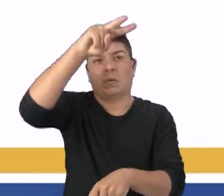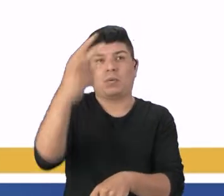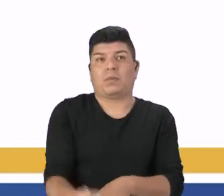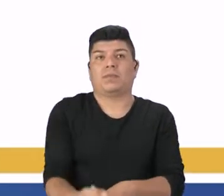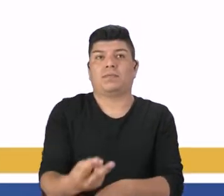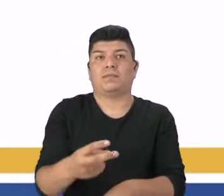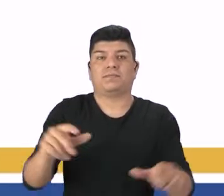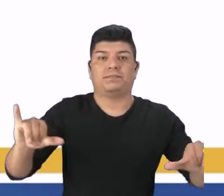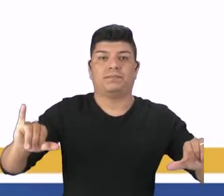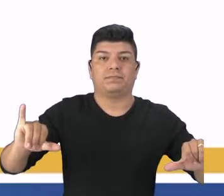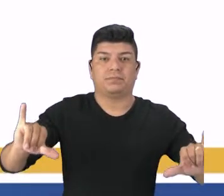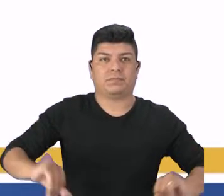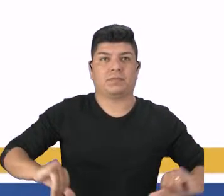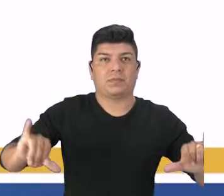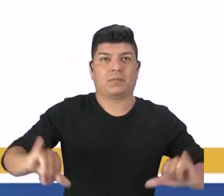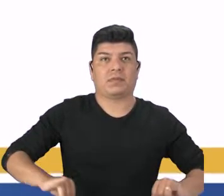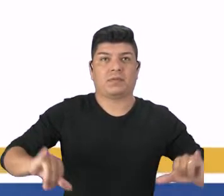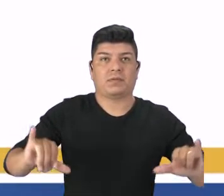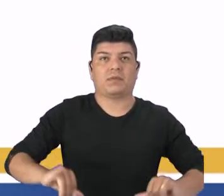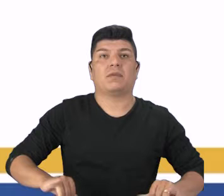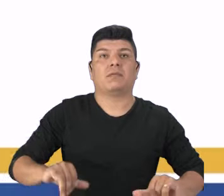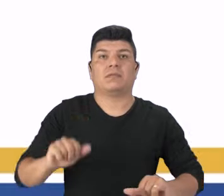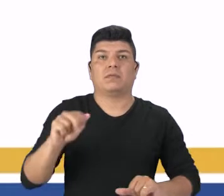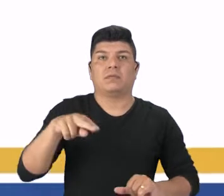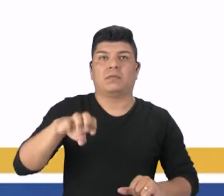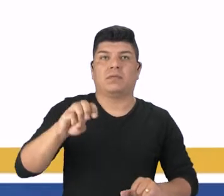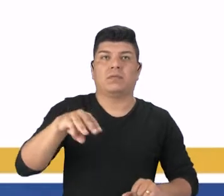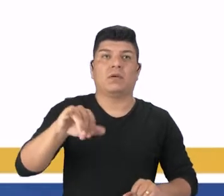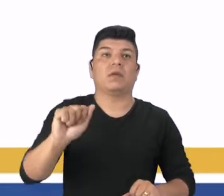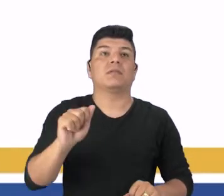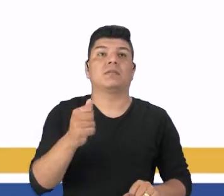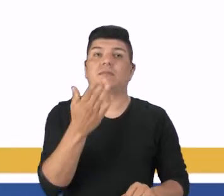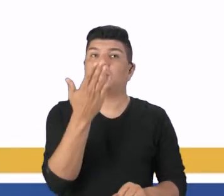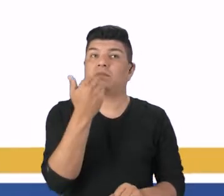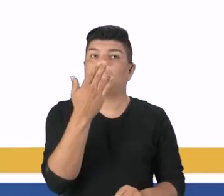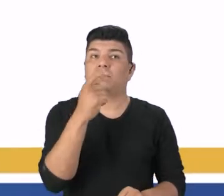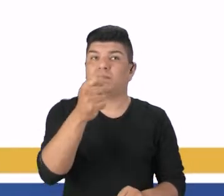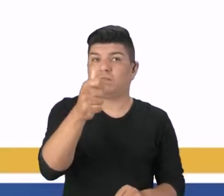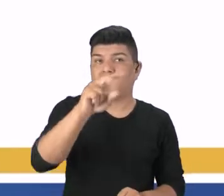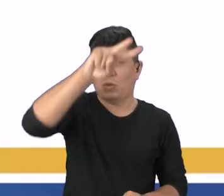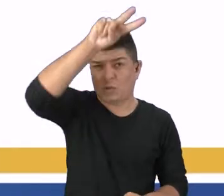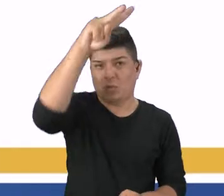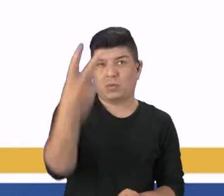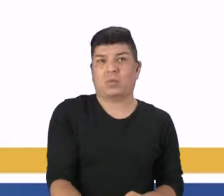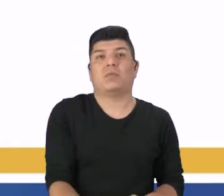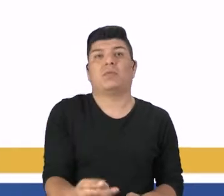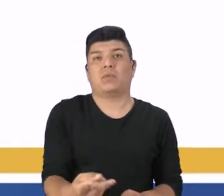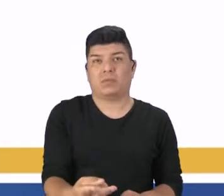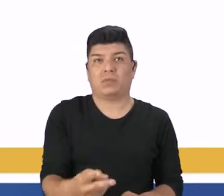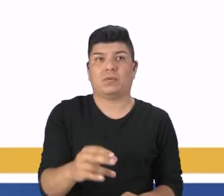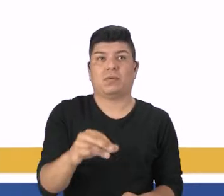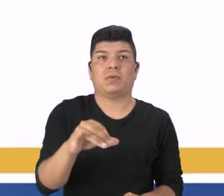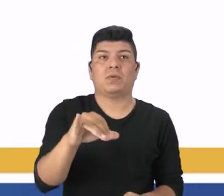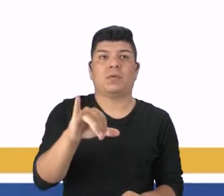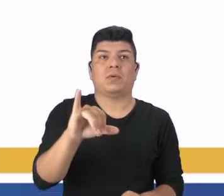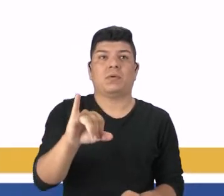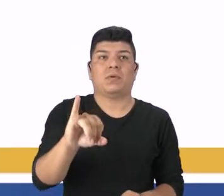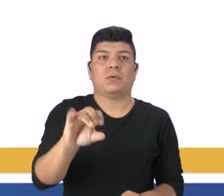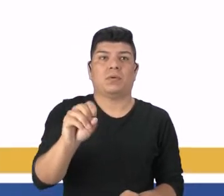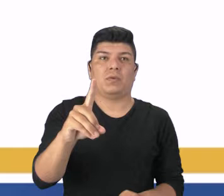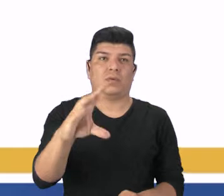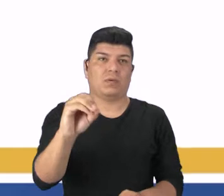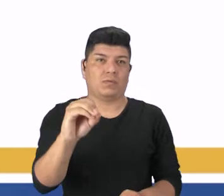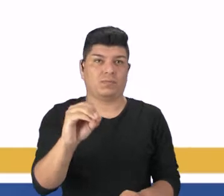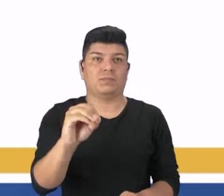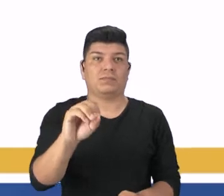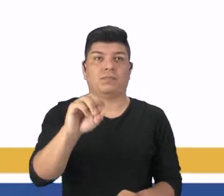pessoas sofrem de anemia. Quase 2 bilhões têm uma alimentação deficiente em iodo e 254